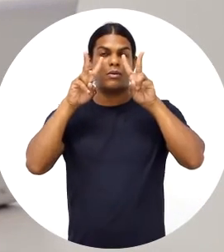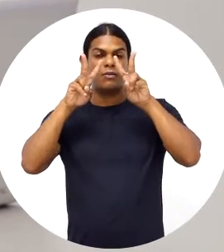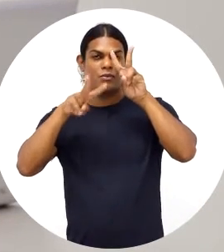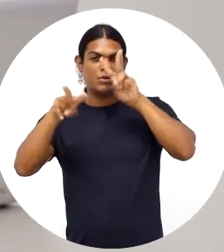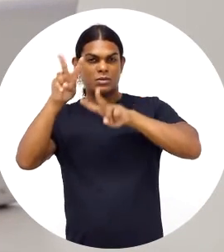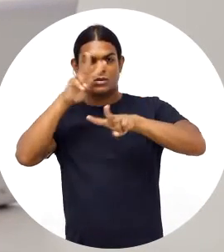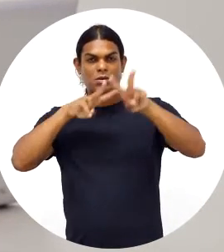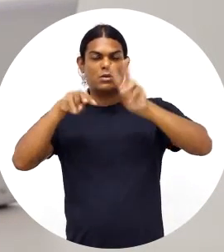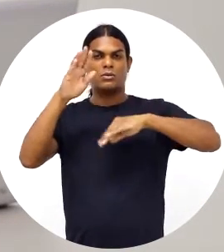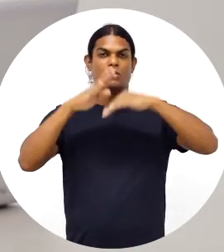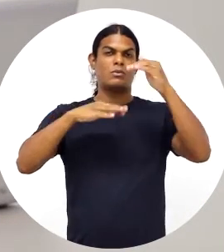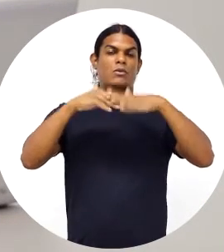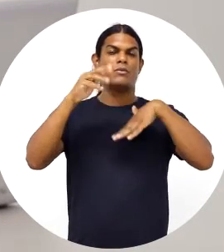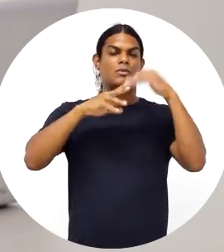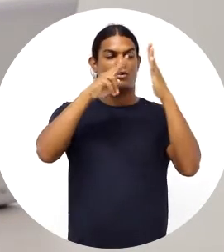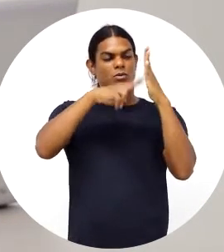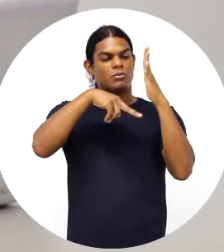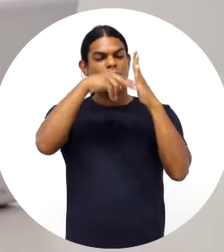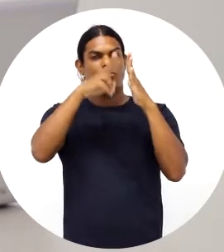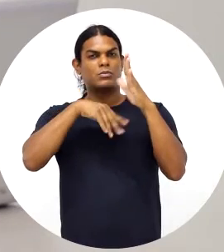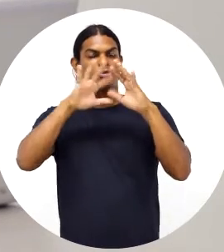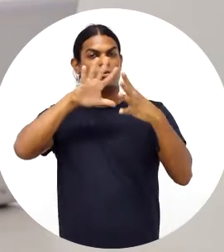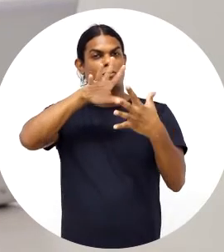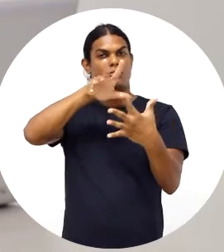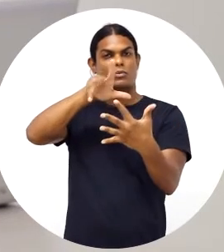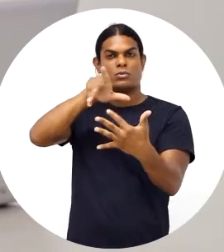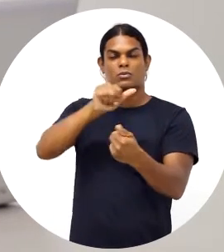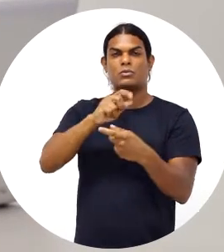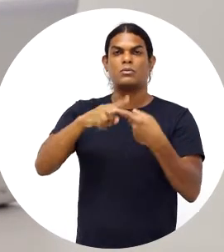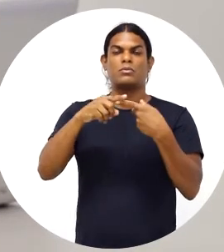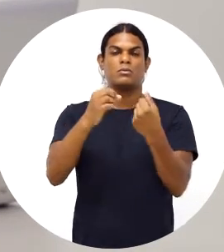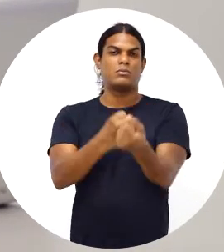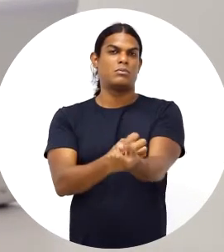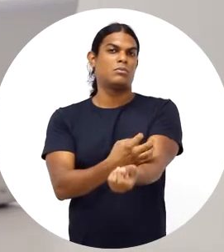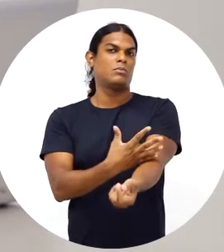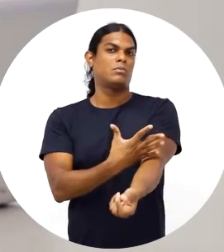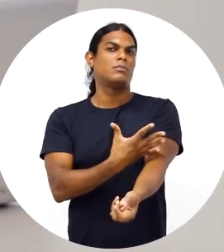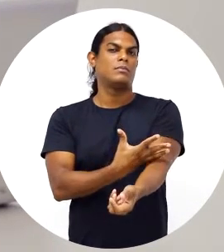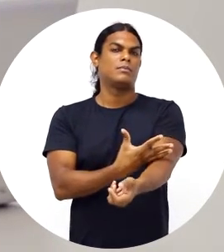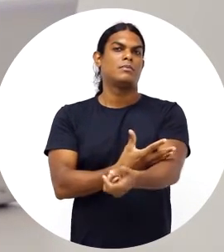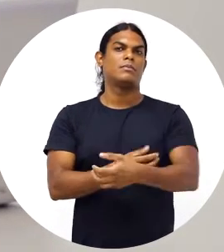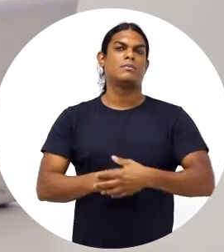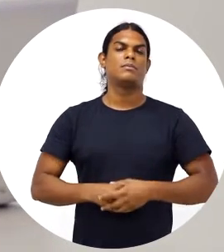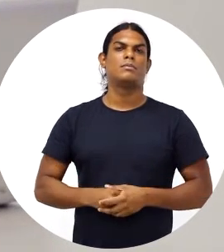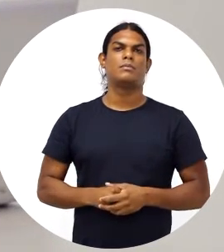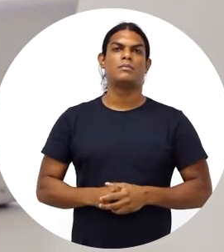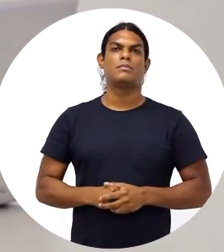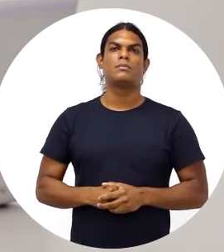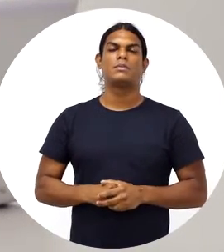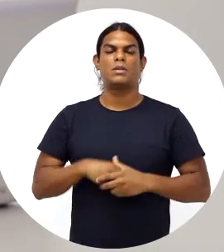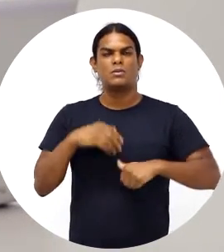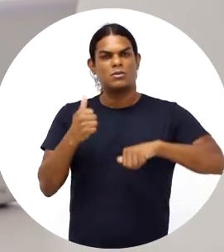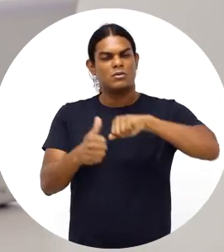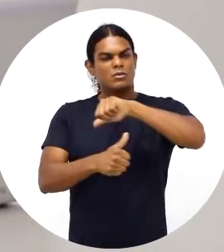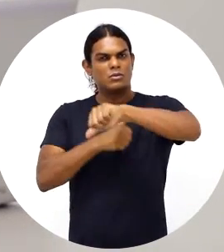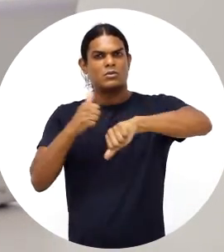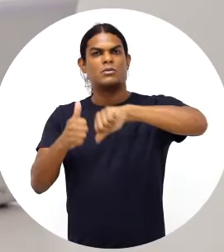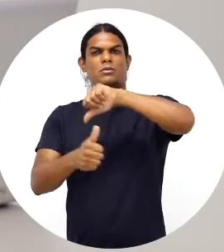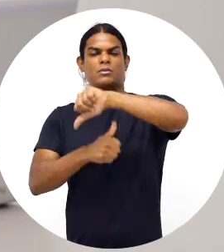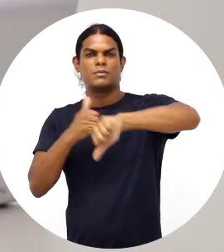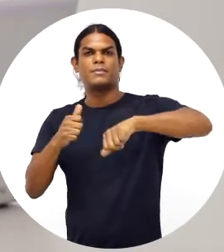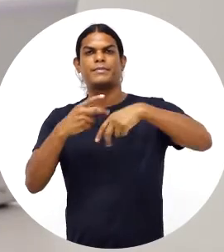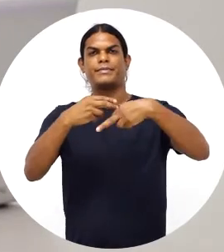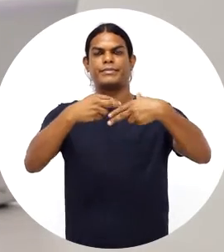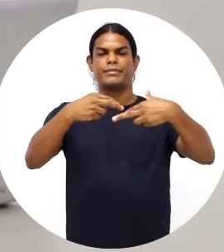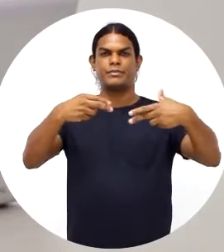rodeia. E que reflete ou transgride os padrões de uma época. Daí a mudança dos movimentos